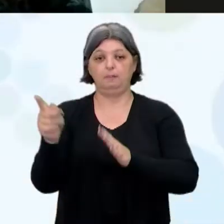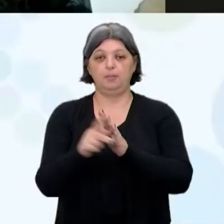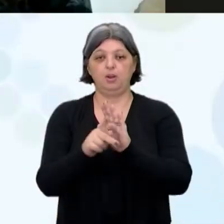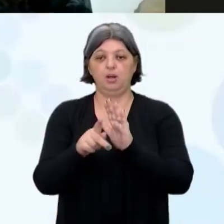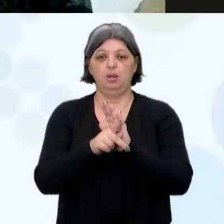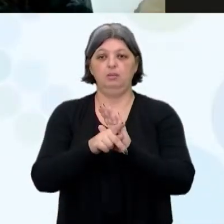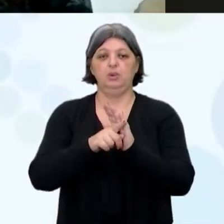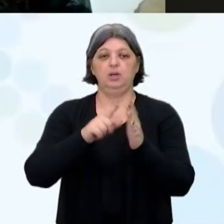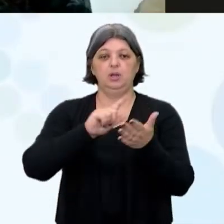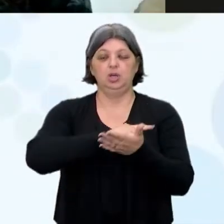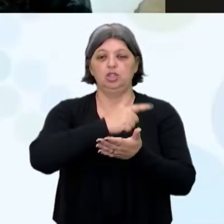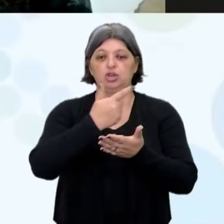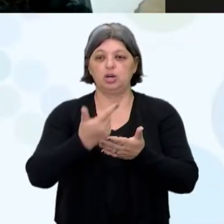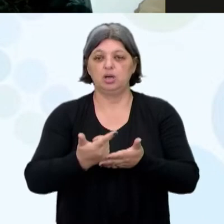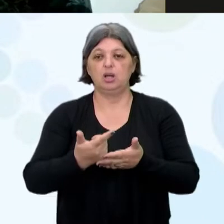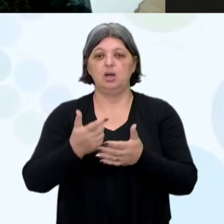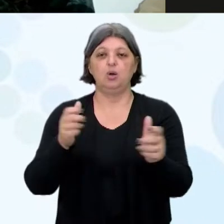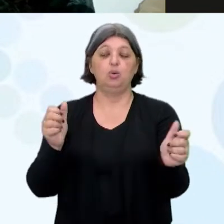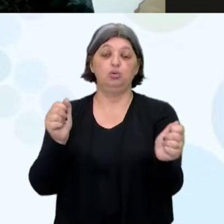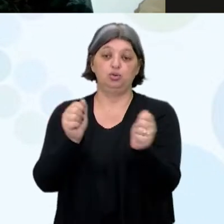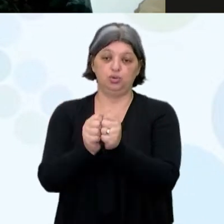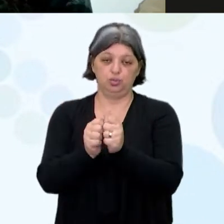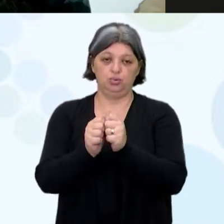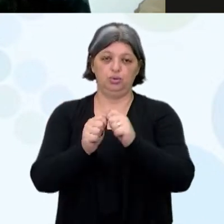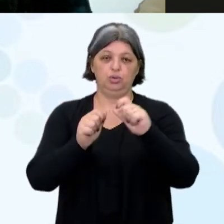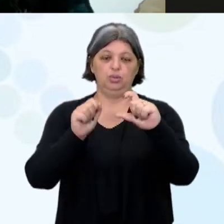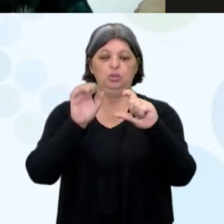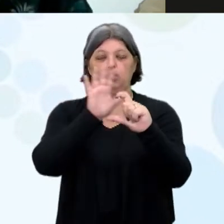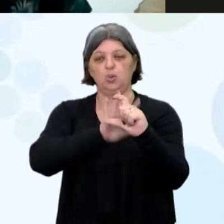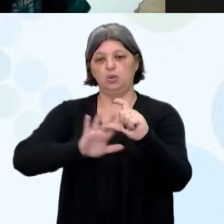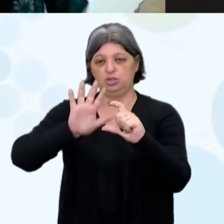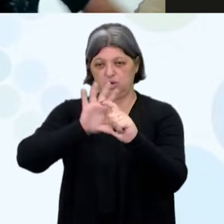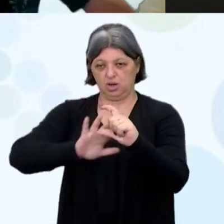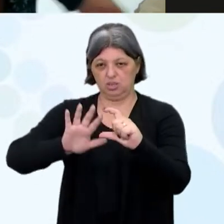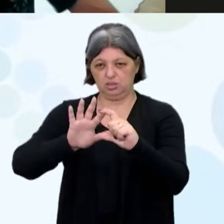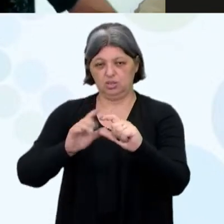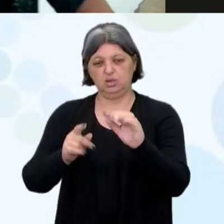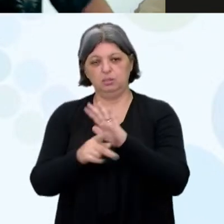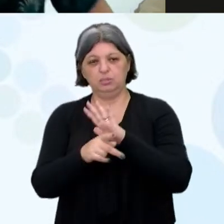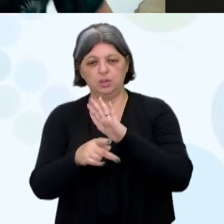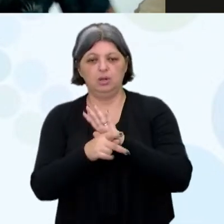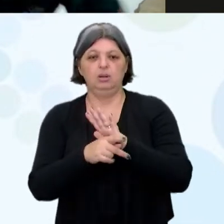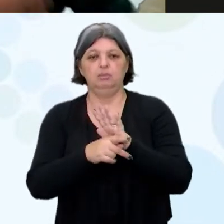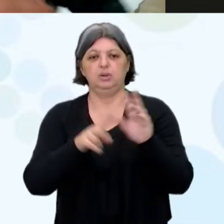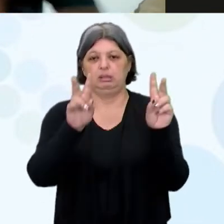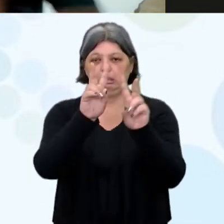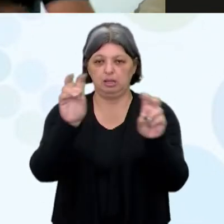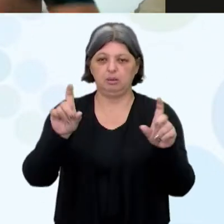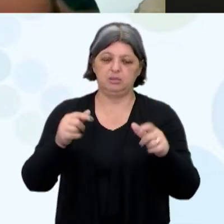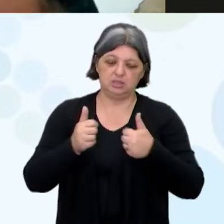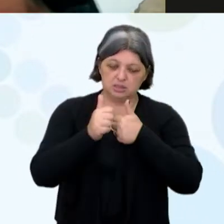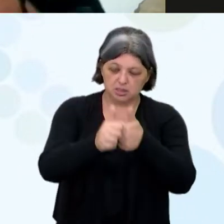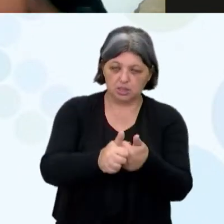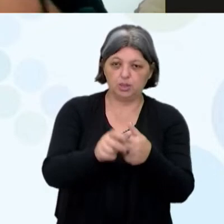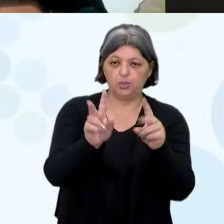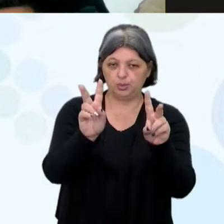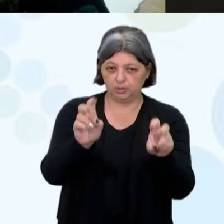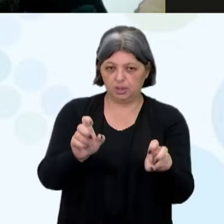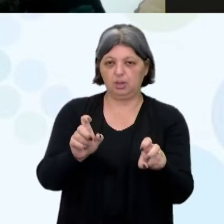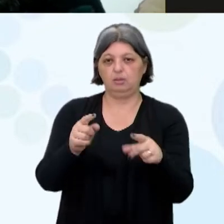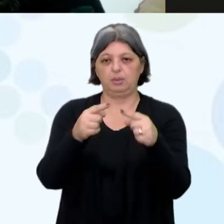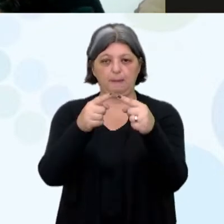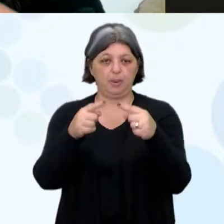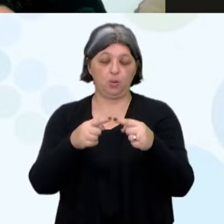exemplo, se isso é algo que a própria redação te passa o tema e fala, você tem que seguir o tema que está em